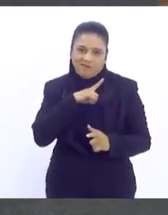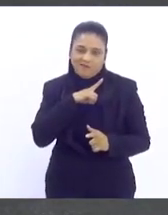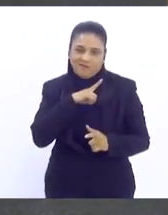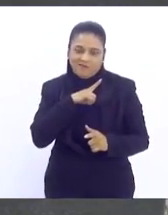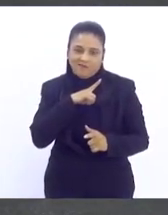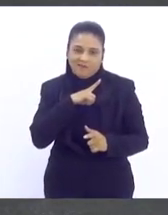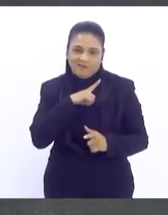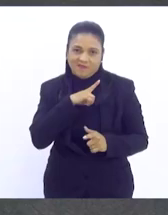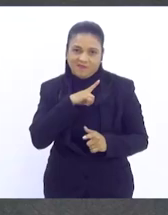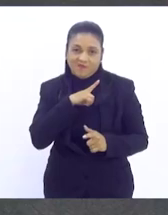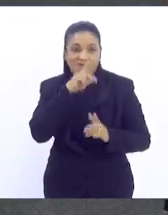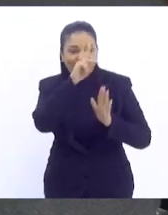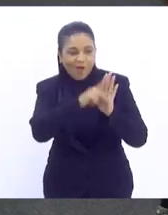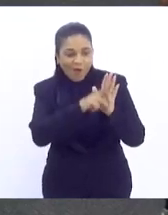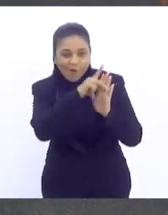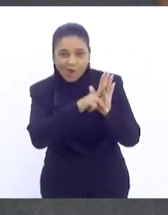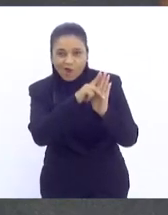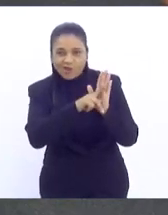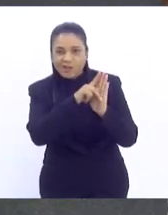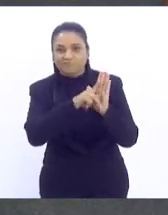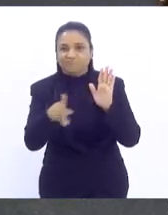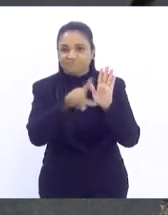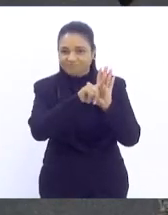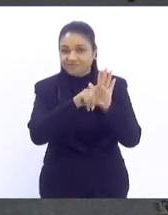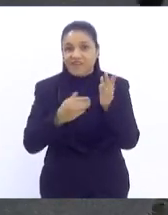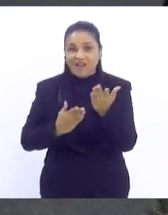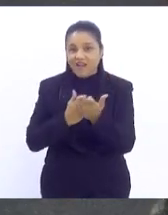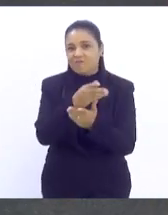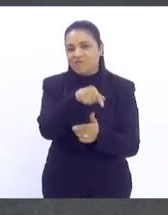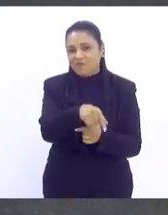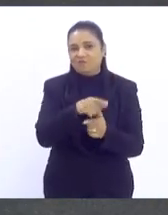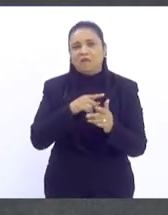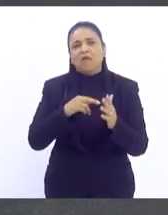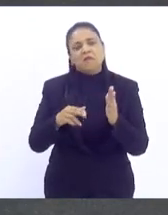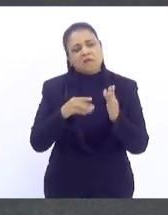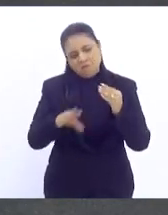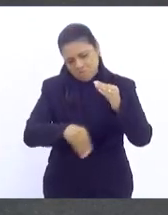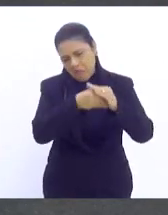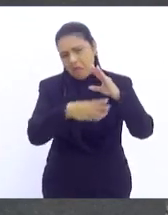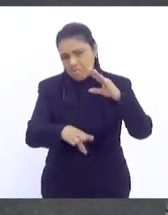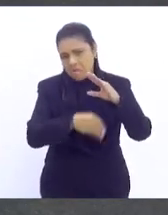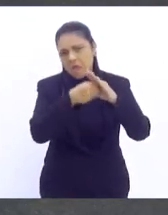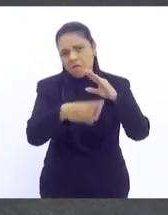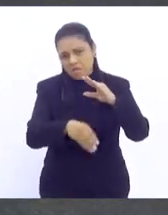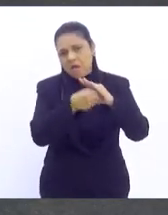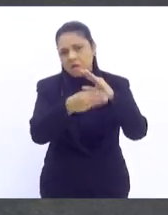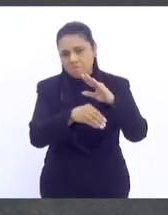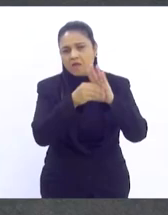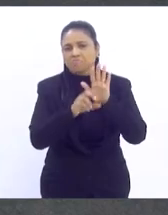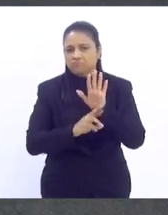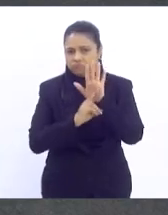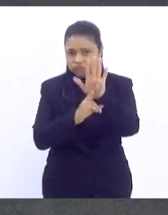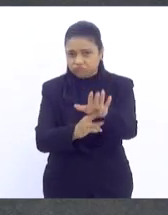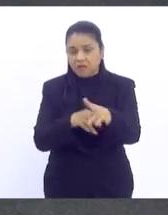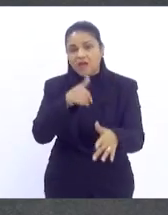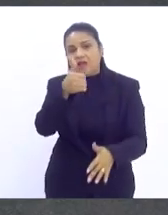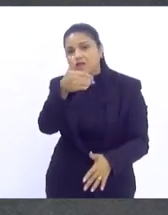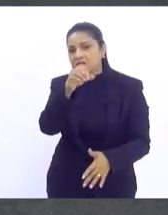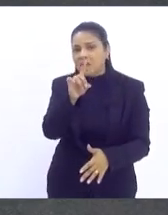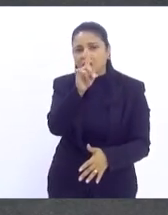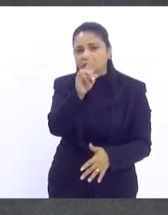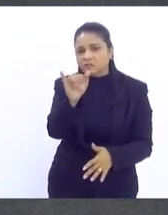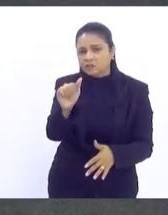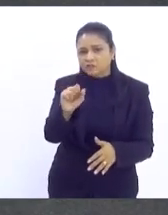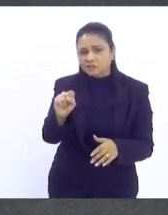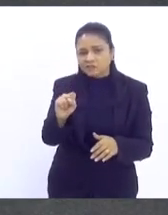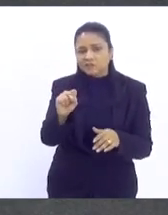em que o projeto fosse aprovado foram apresentadas várias emendas houve 10 dias de discussão